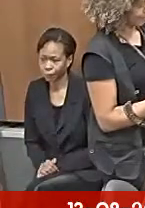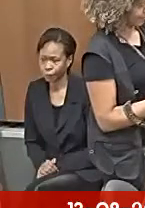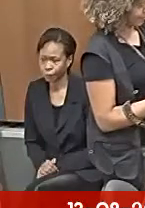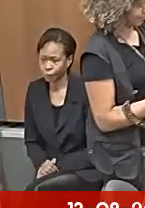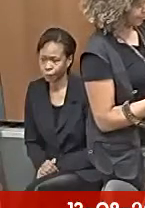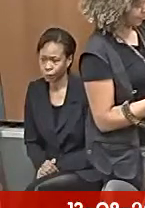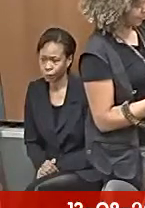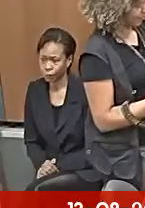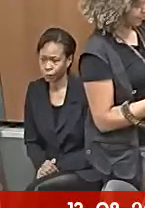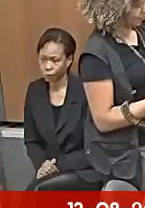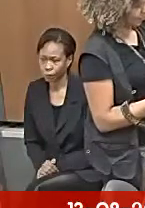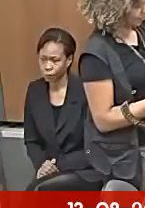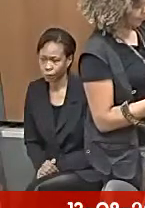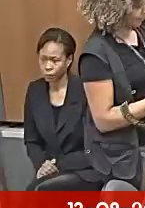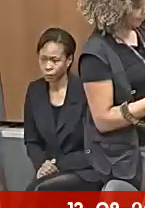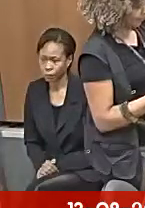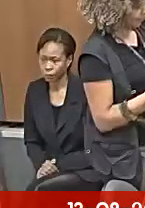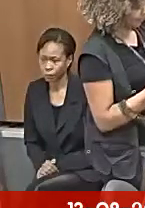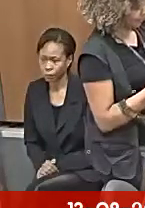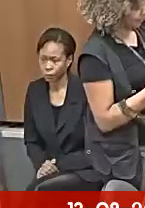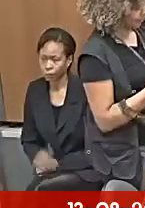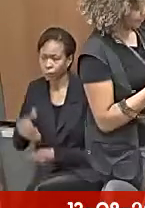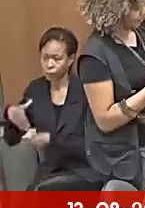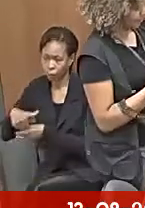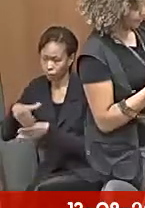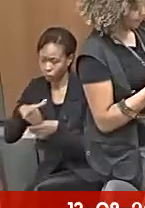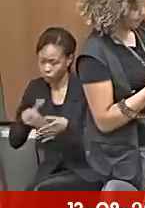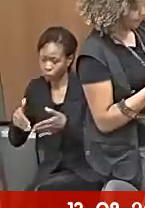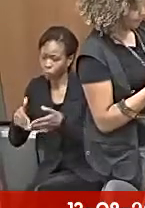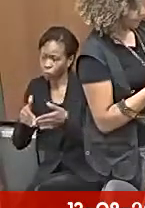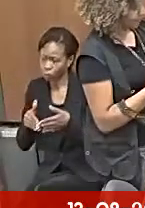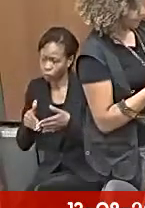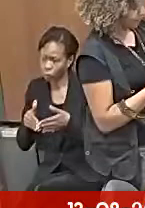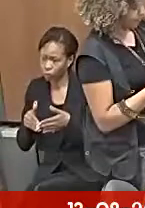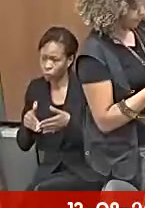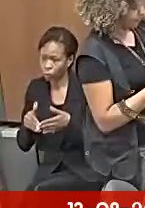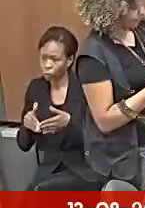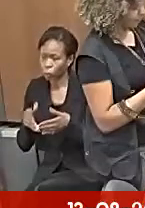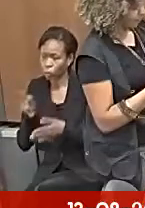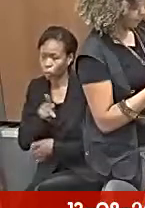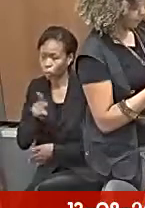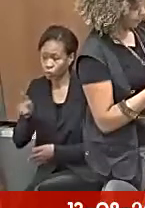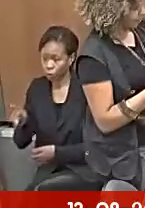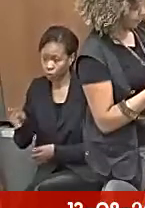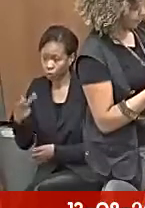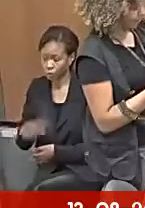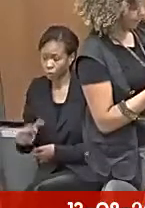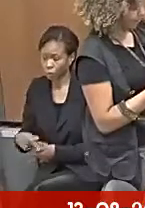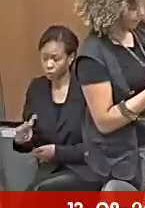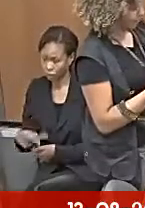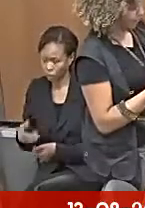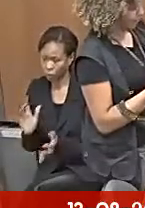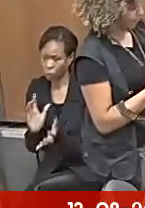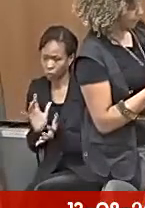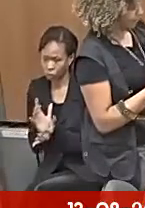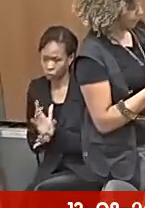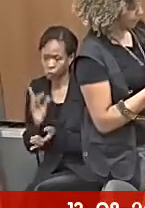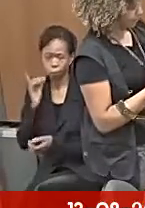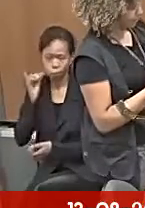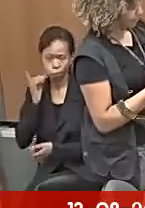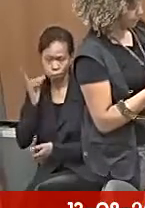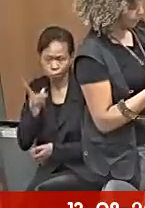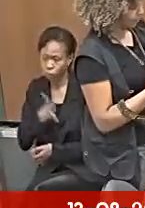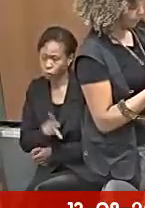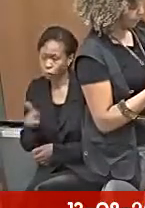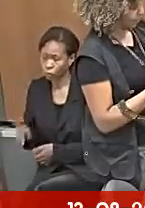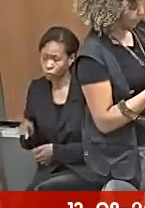terceiro dia que compreende a votação de requerimentos sobre a mesa requerimento do ilos presidente desta comissão deputado o